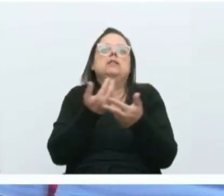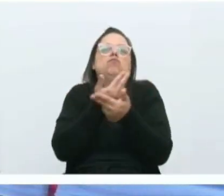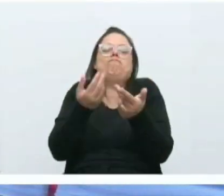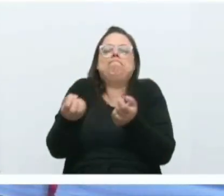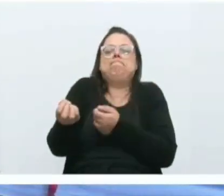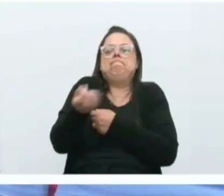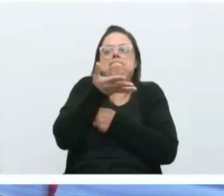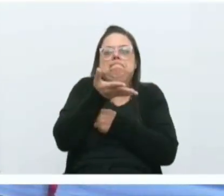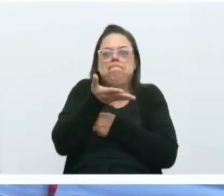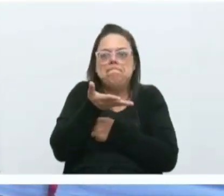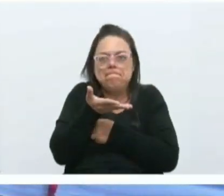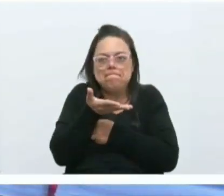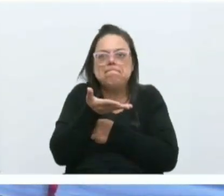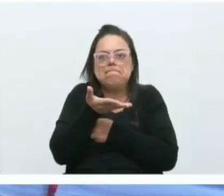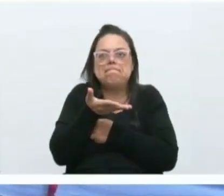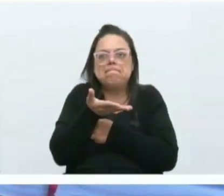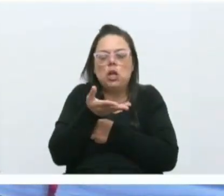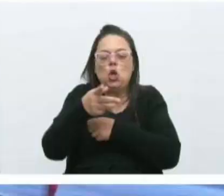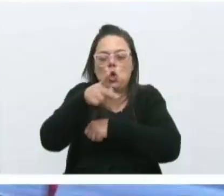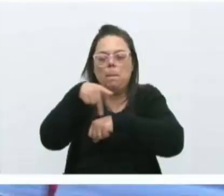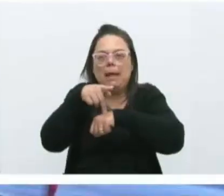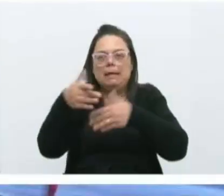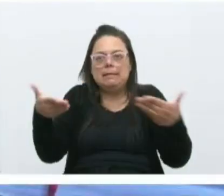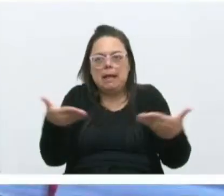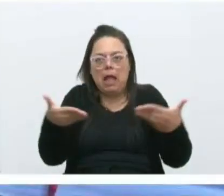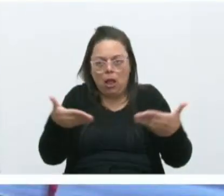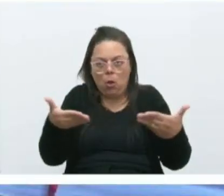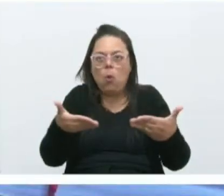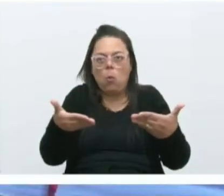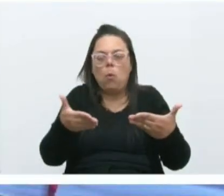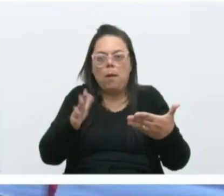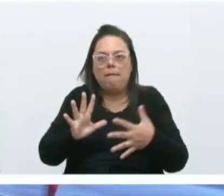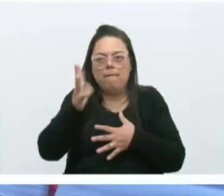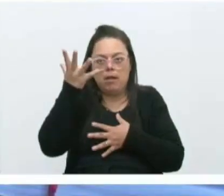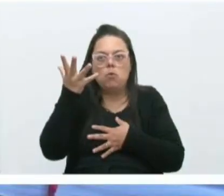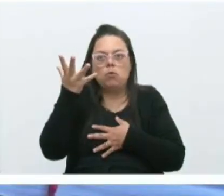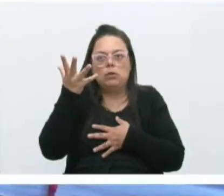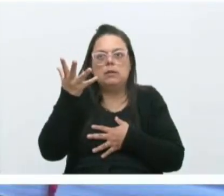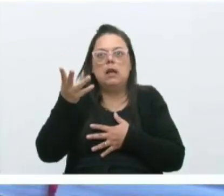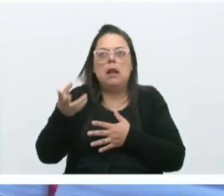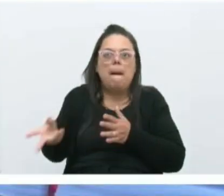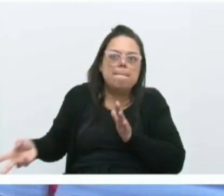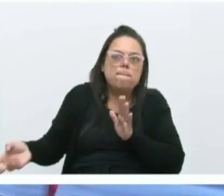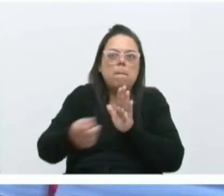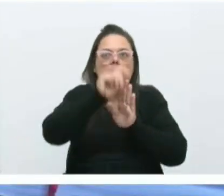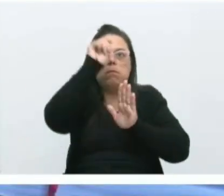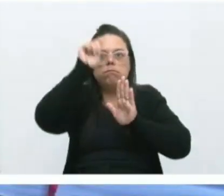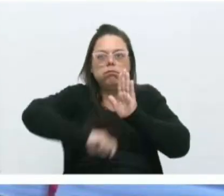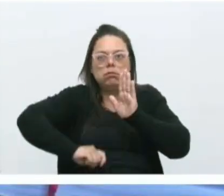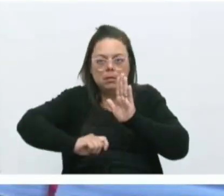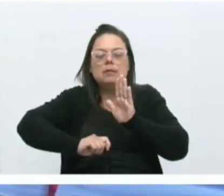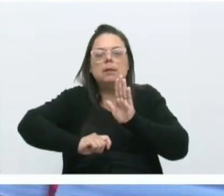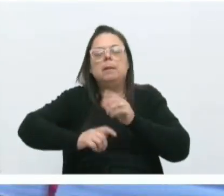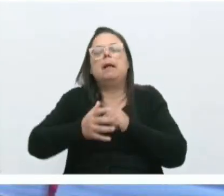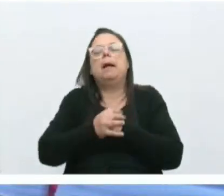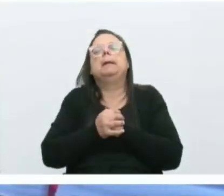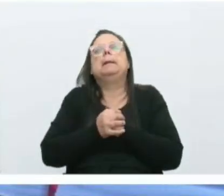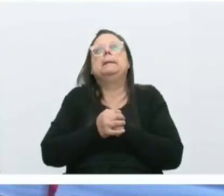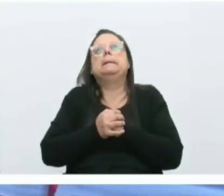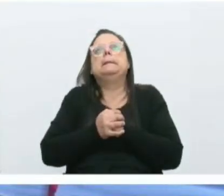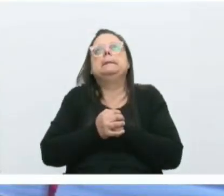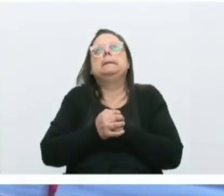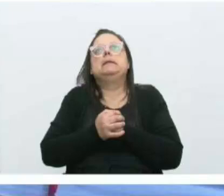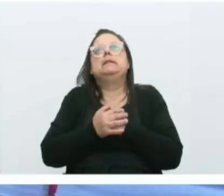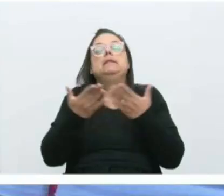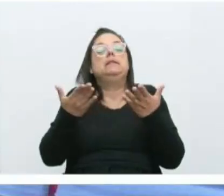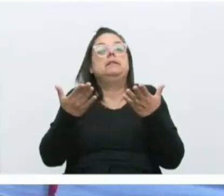realidade que o país vai passar em relação à reforma tributária do consumo, a gente pode dizer assim.